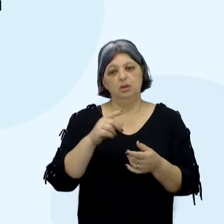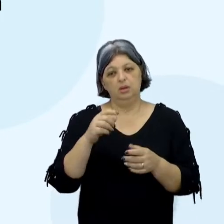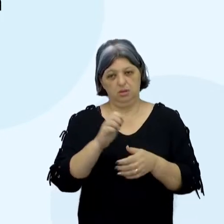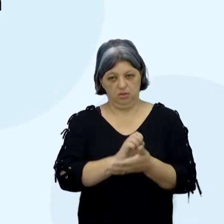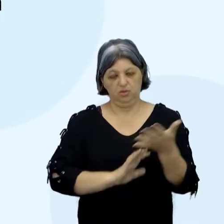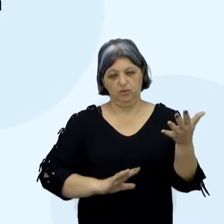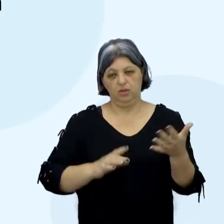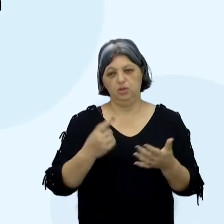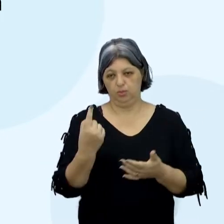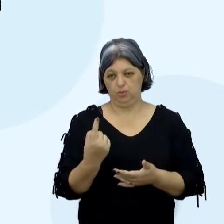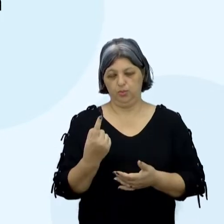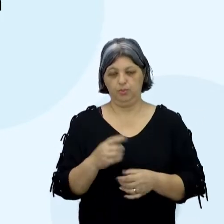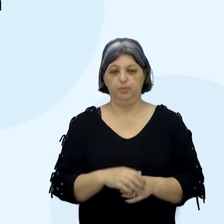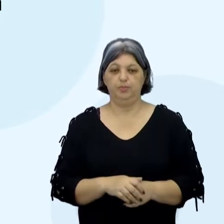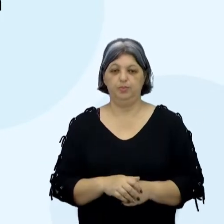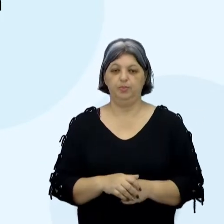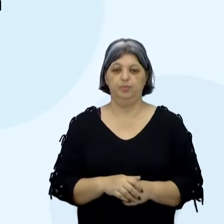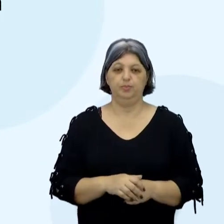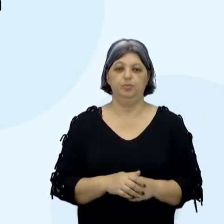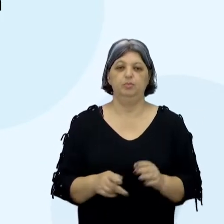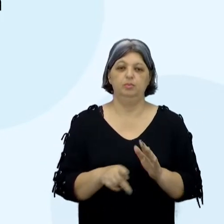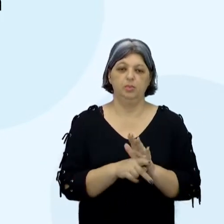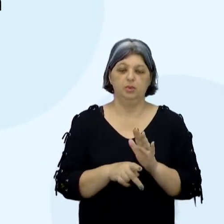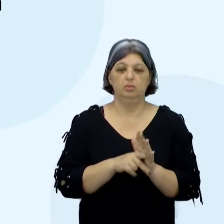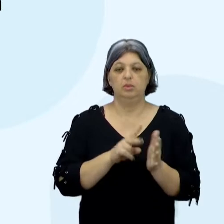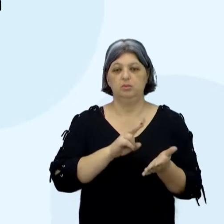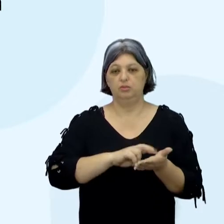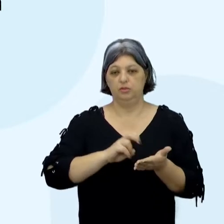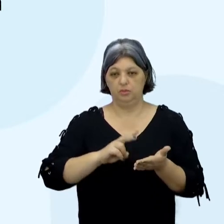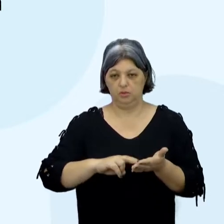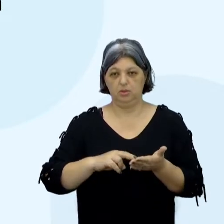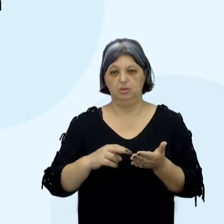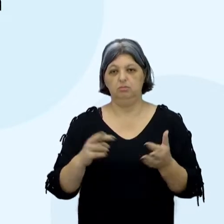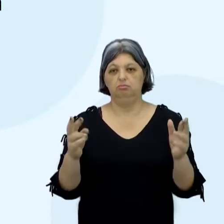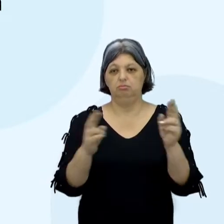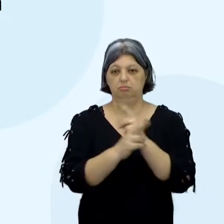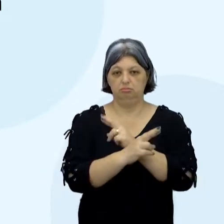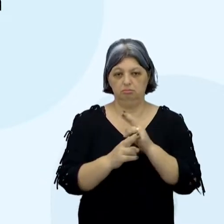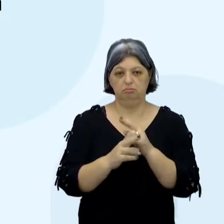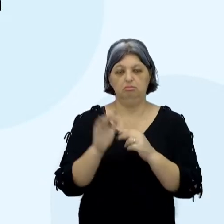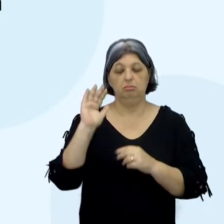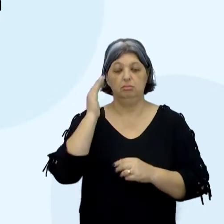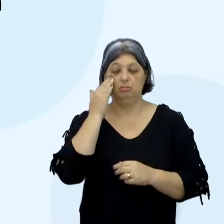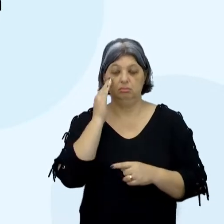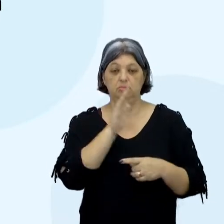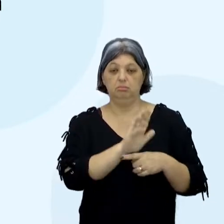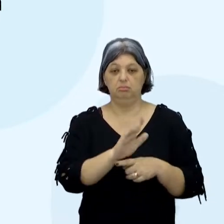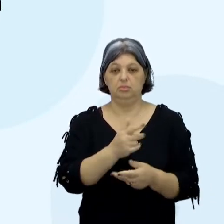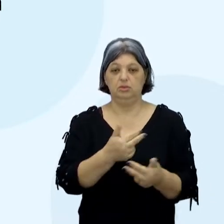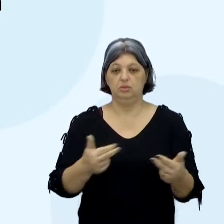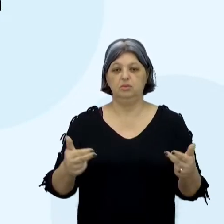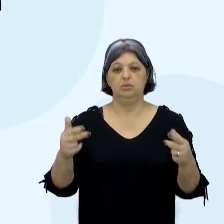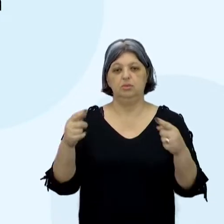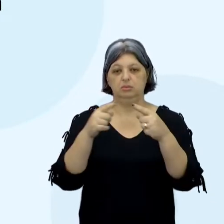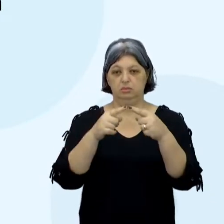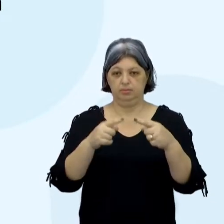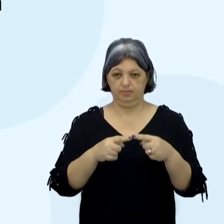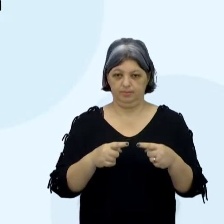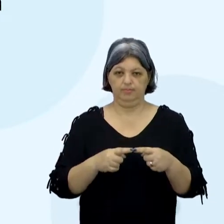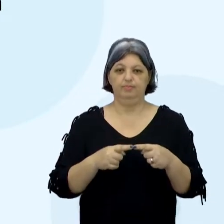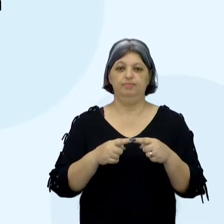Mauro? Isso, atividade 1. Ampliar o vocabulário relativo a termos que ajudam a entender o mundo conectado